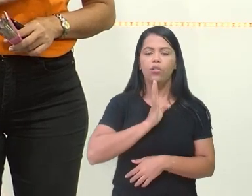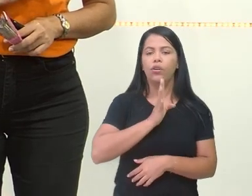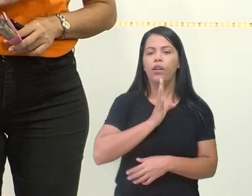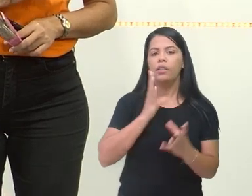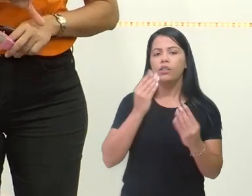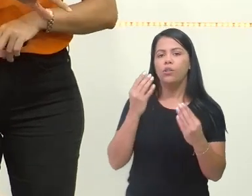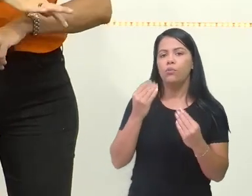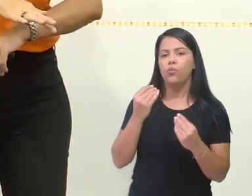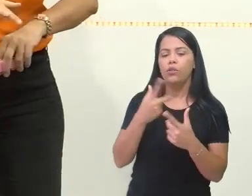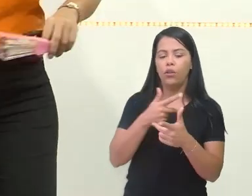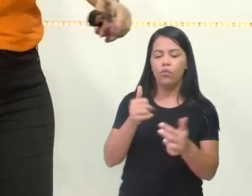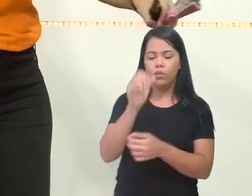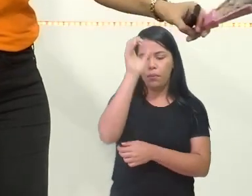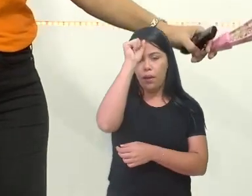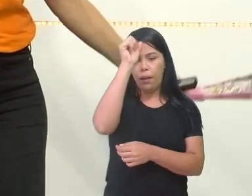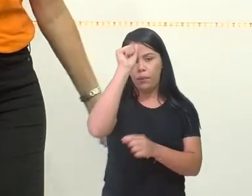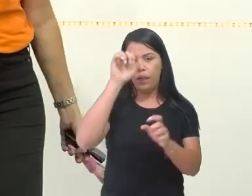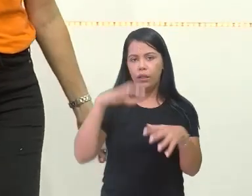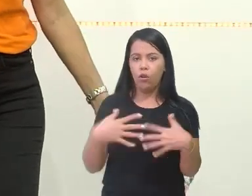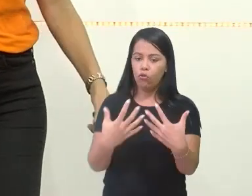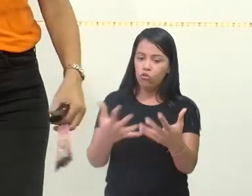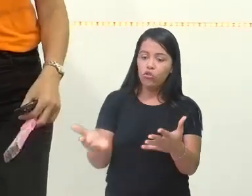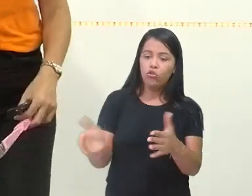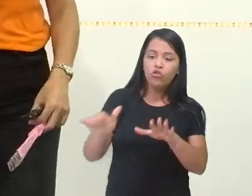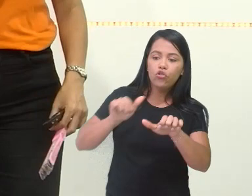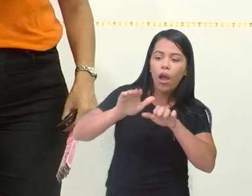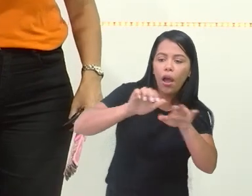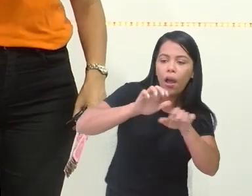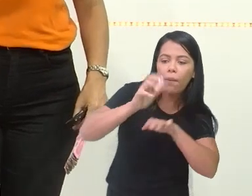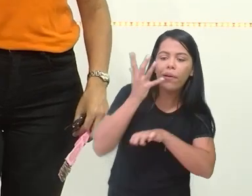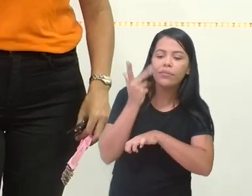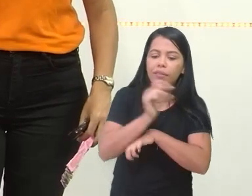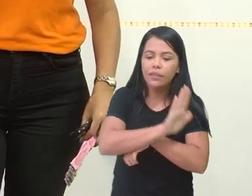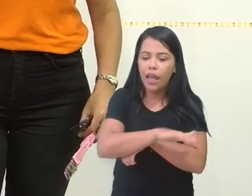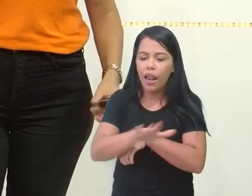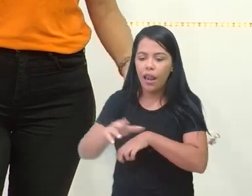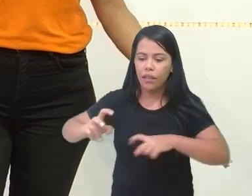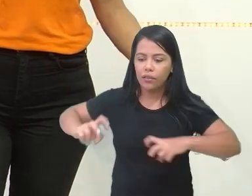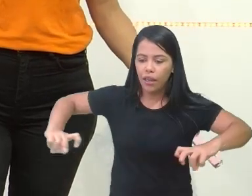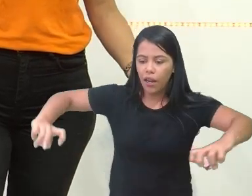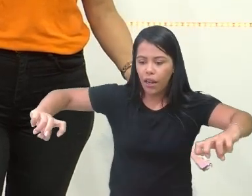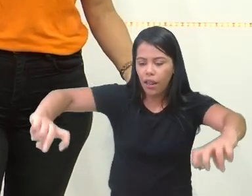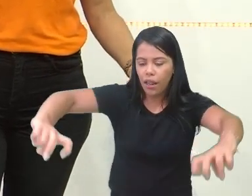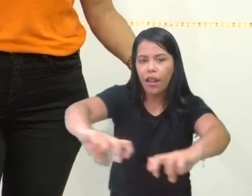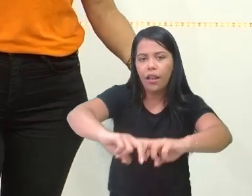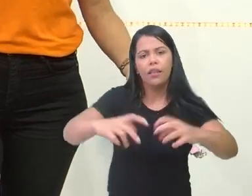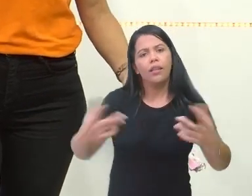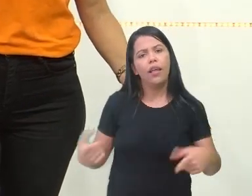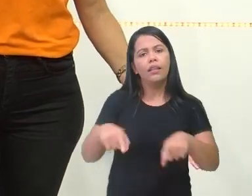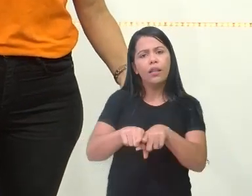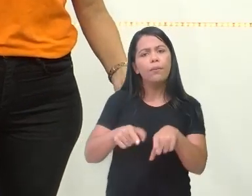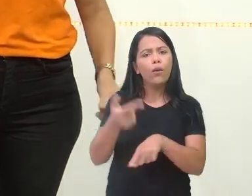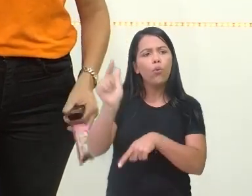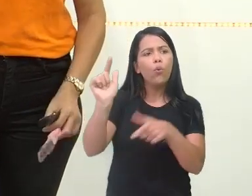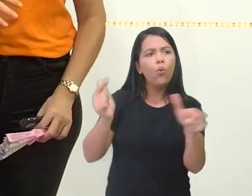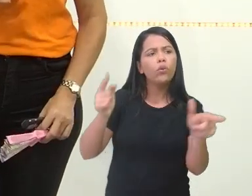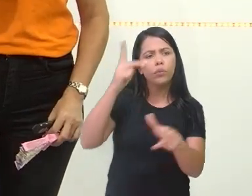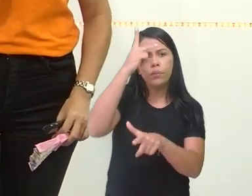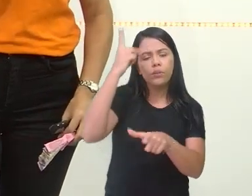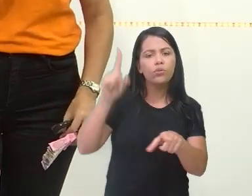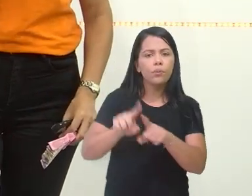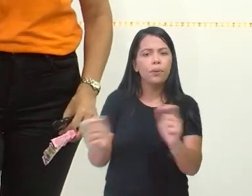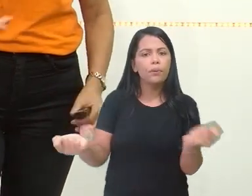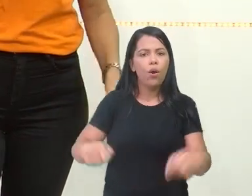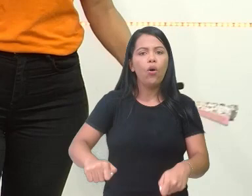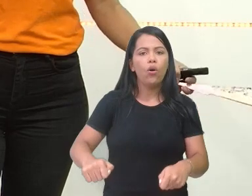contam essas histórias, eles reúnem as crianças e as pessoas que querem ouvir, não apenas as crianças, os mais velhos também.